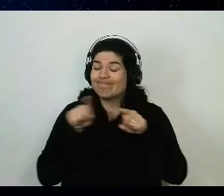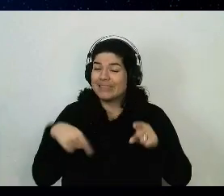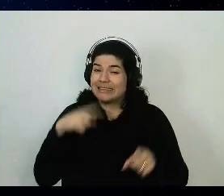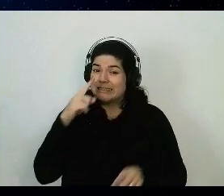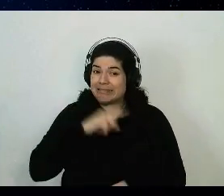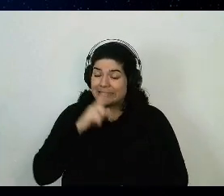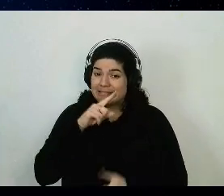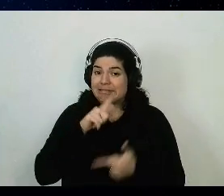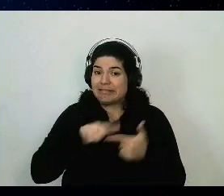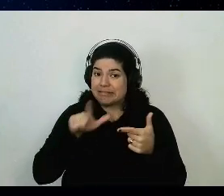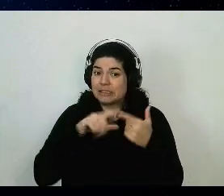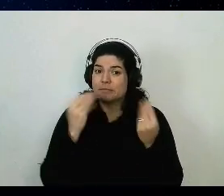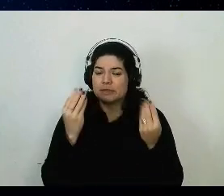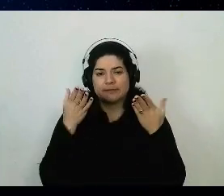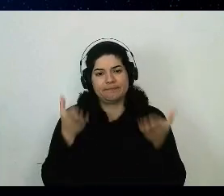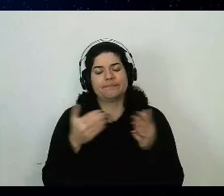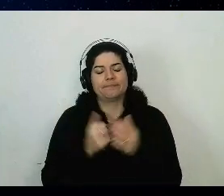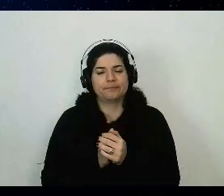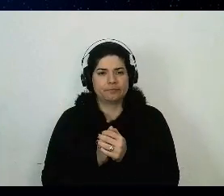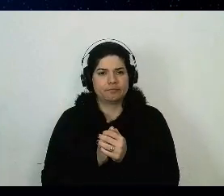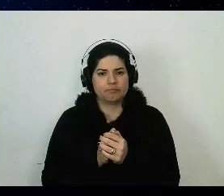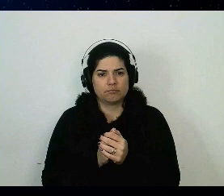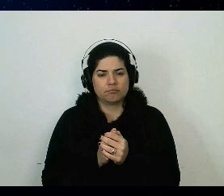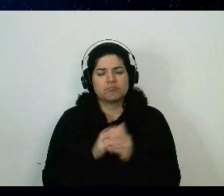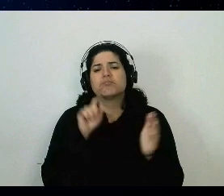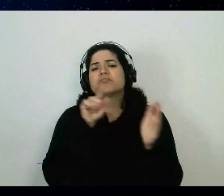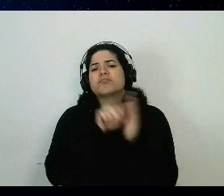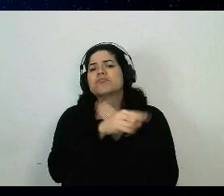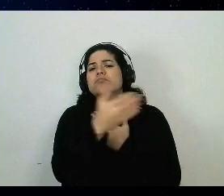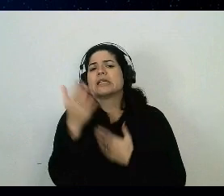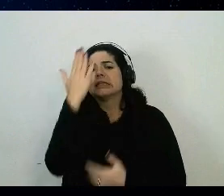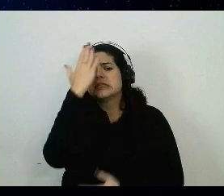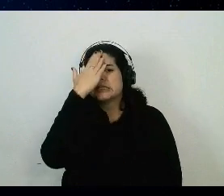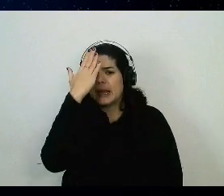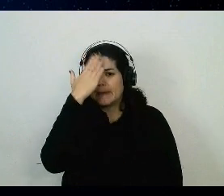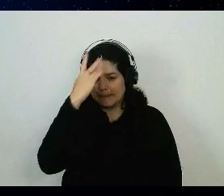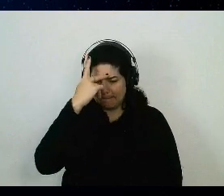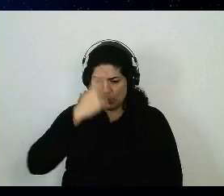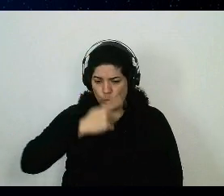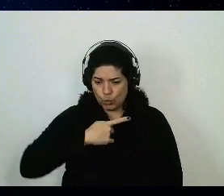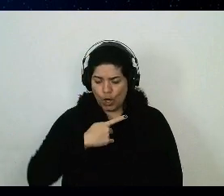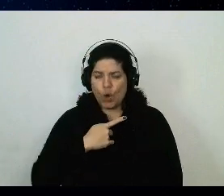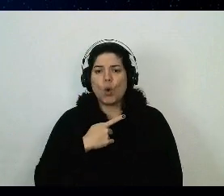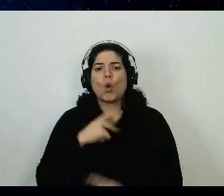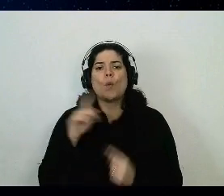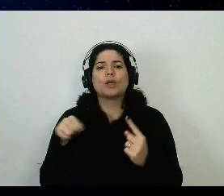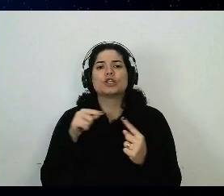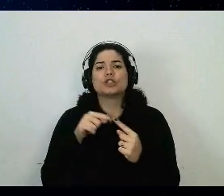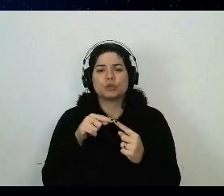sentido. Quem realmente aqui de vocês sabe o propósito individual, levanta a mão.